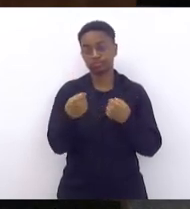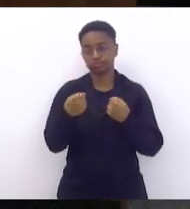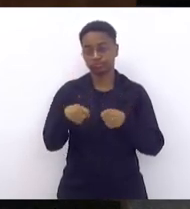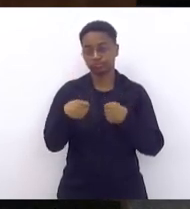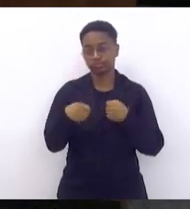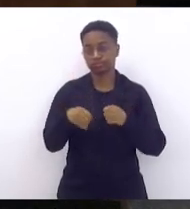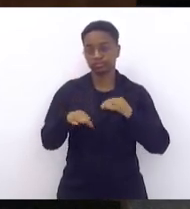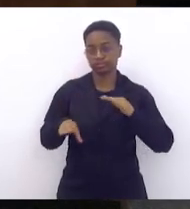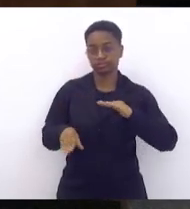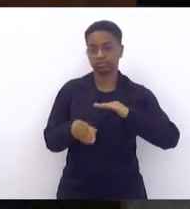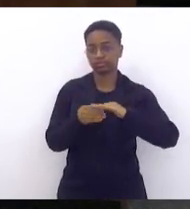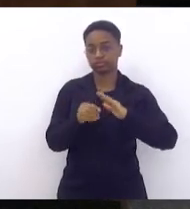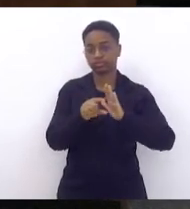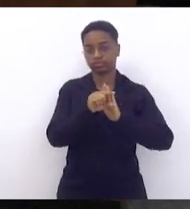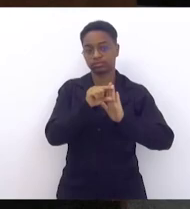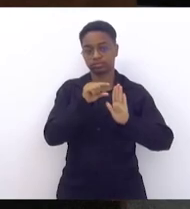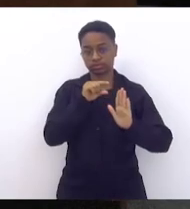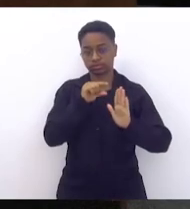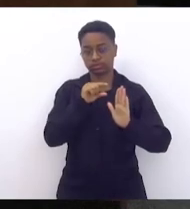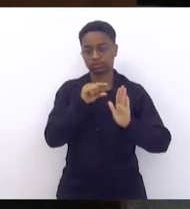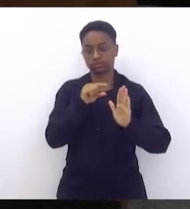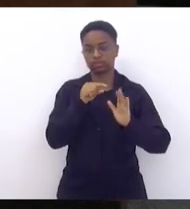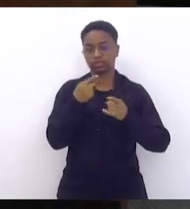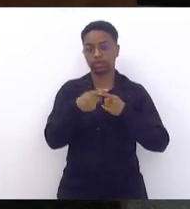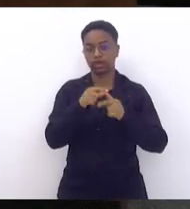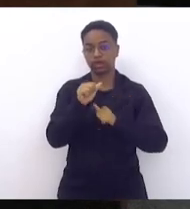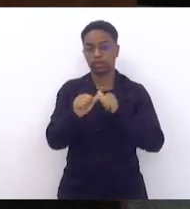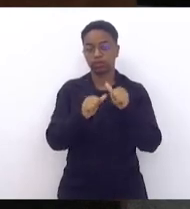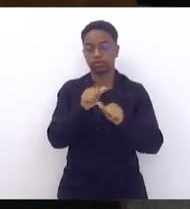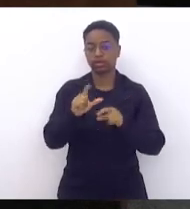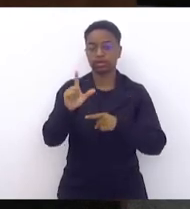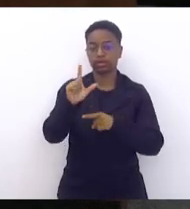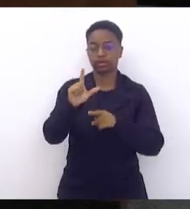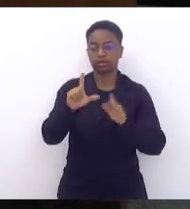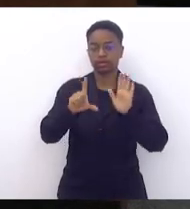na emenda que está modificando a lei estadual